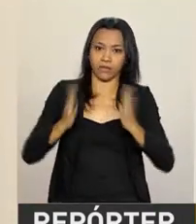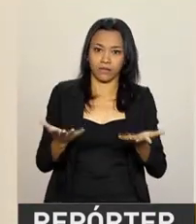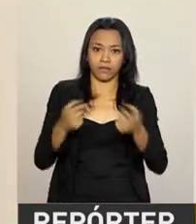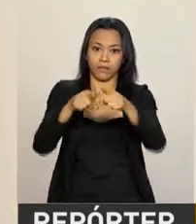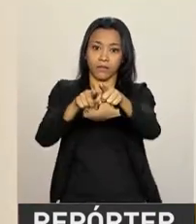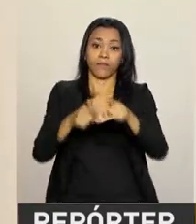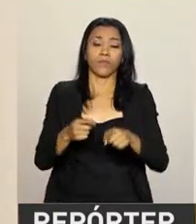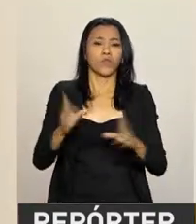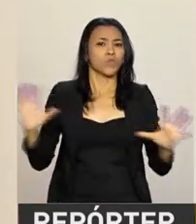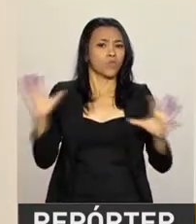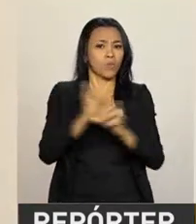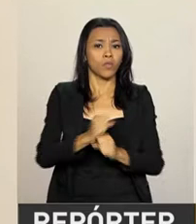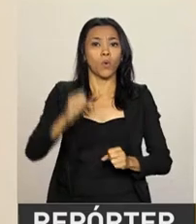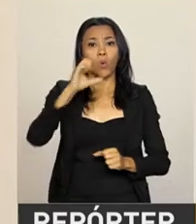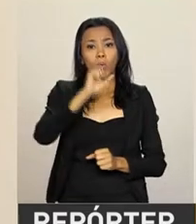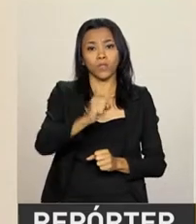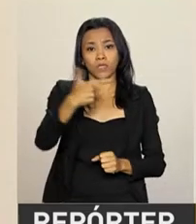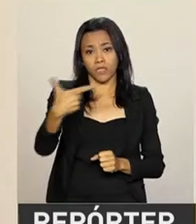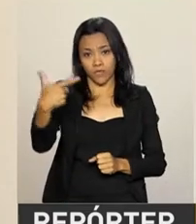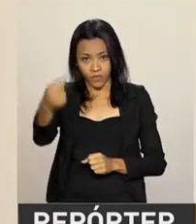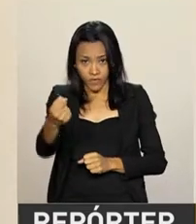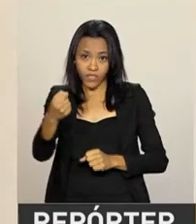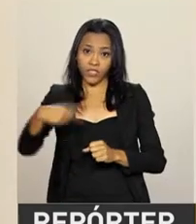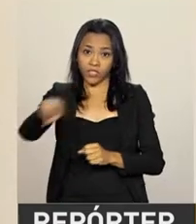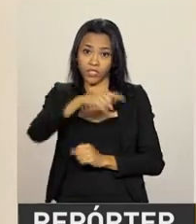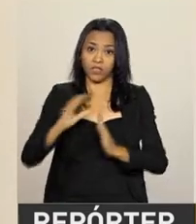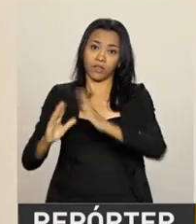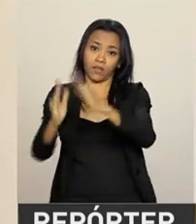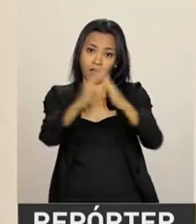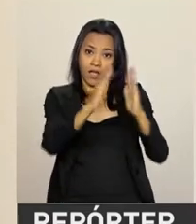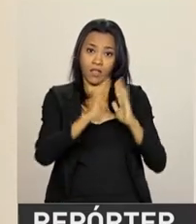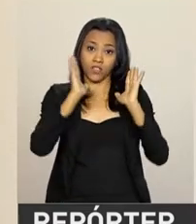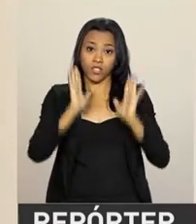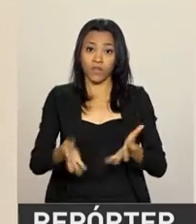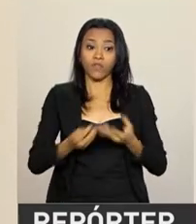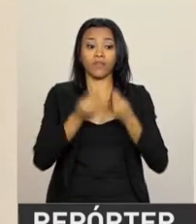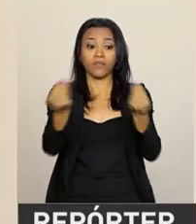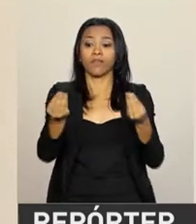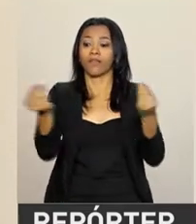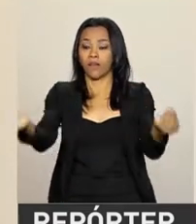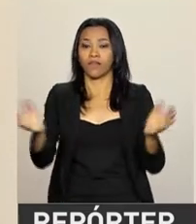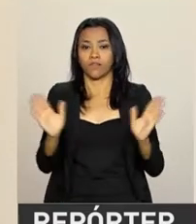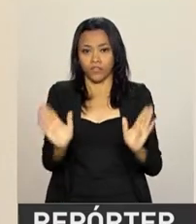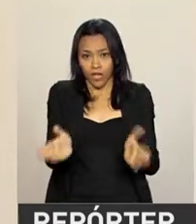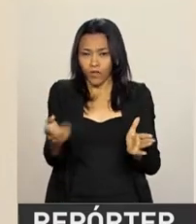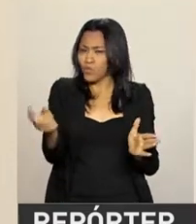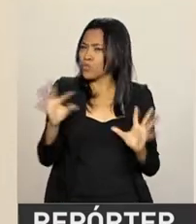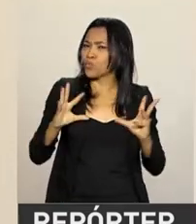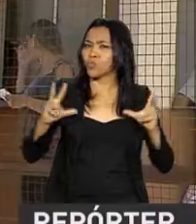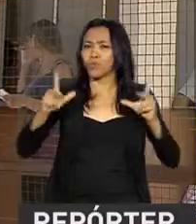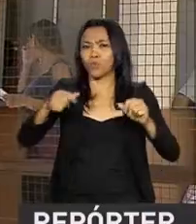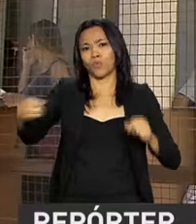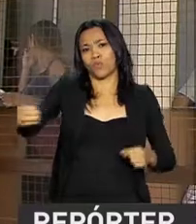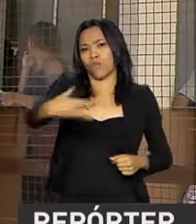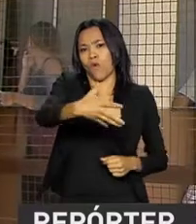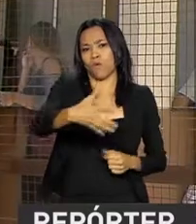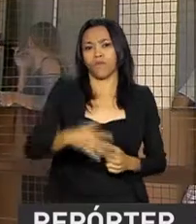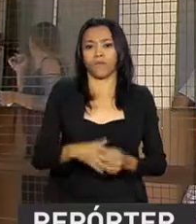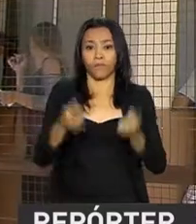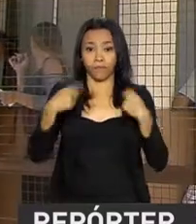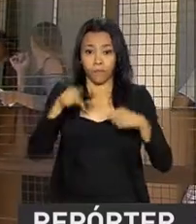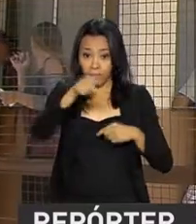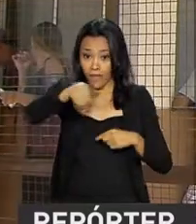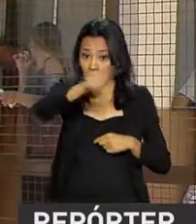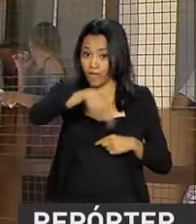821 unidades habitacionais foram entregues em três residenciais todos novinhos em folha as residências